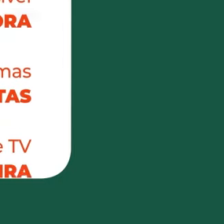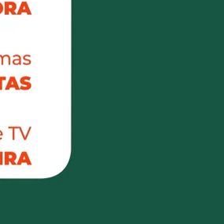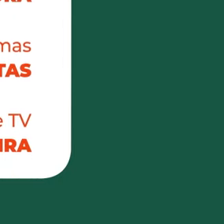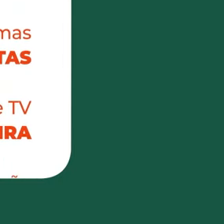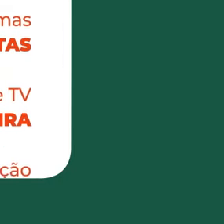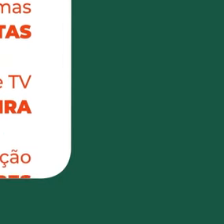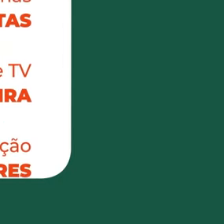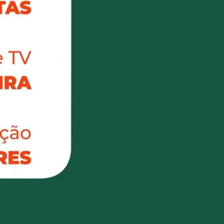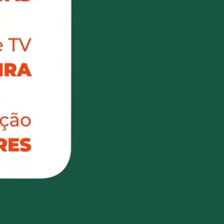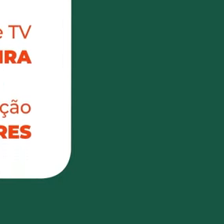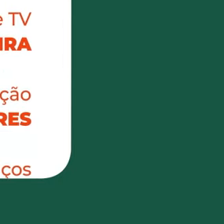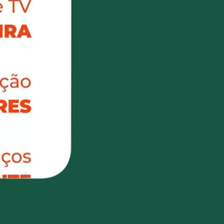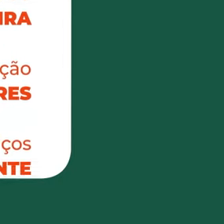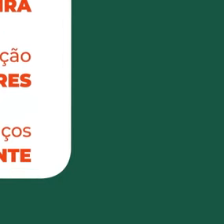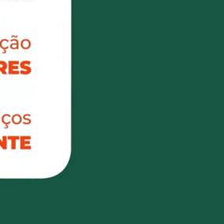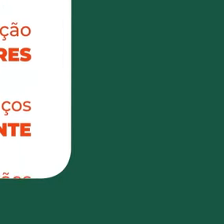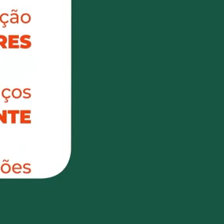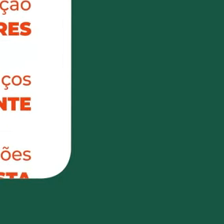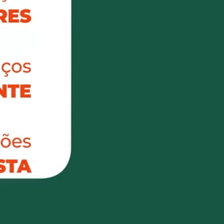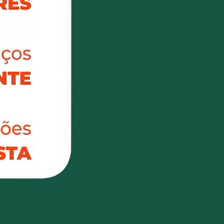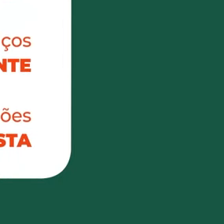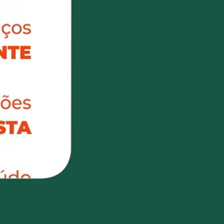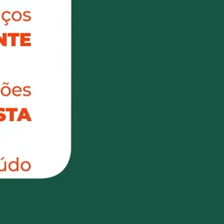lá i